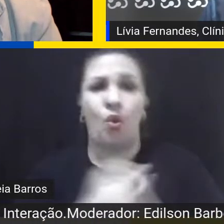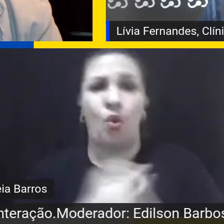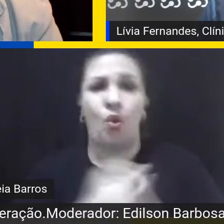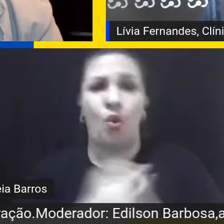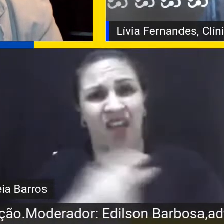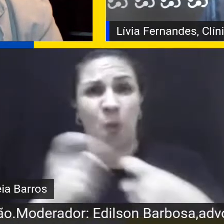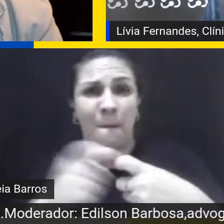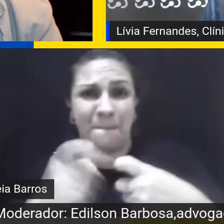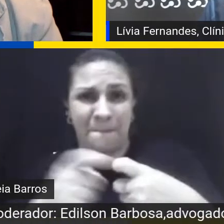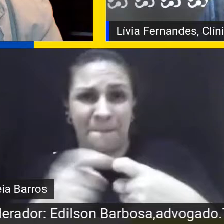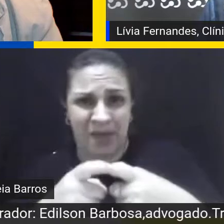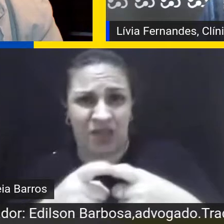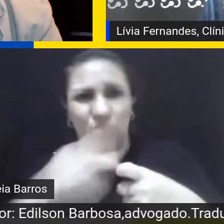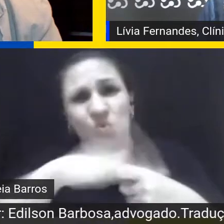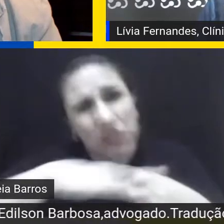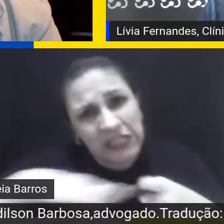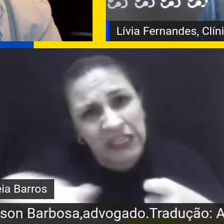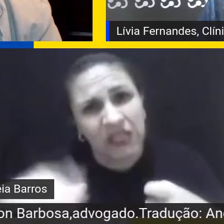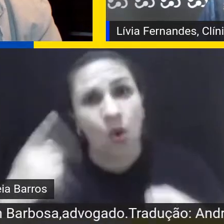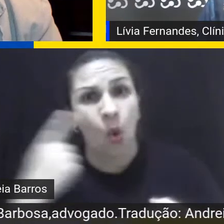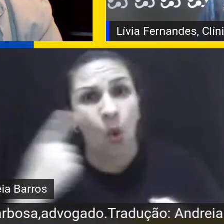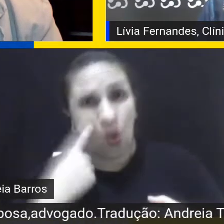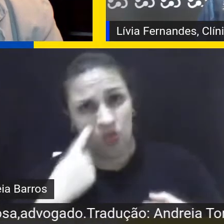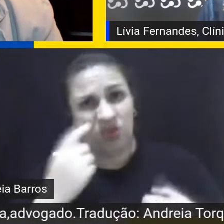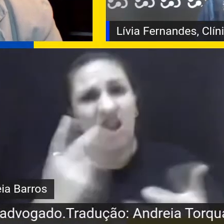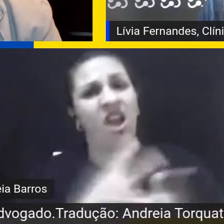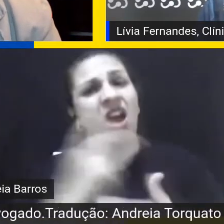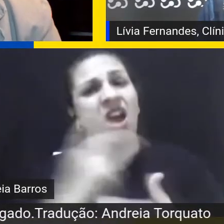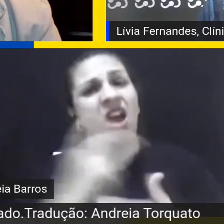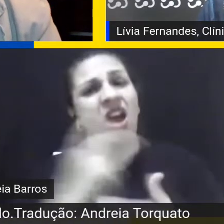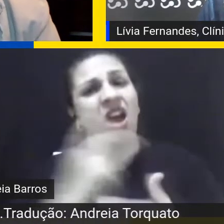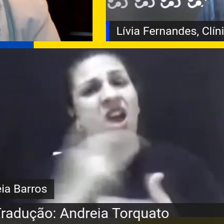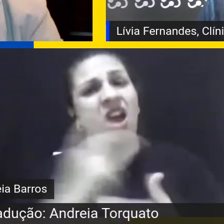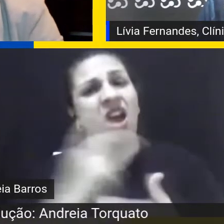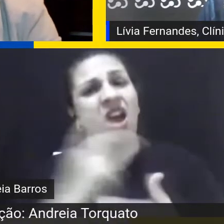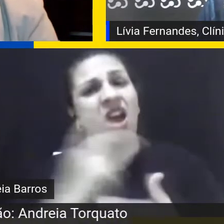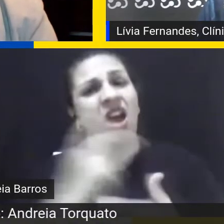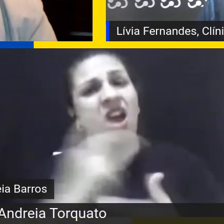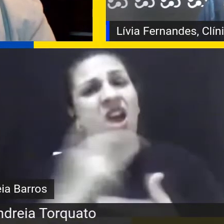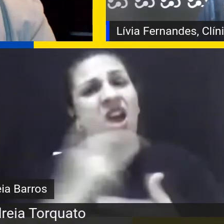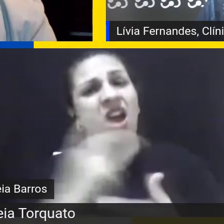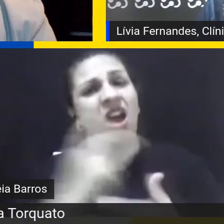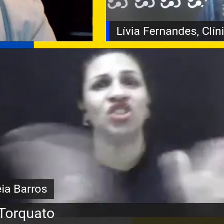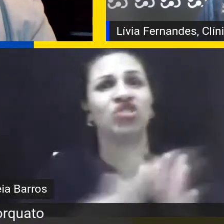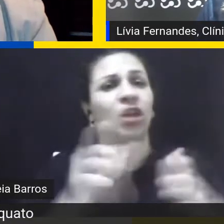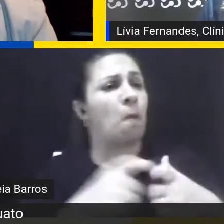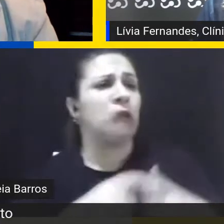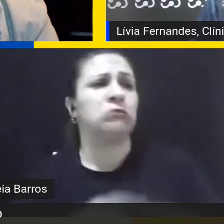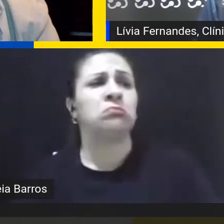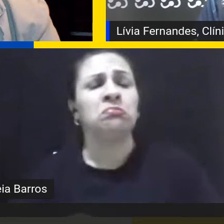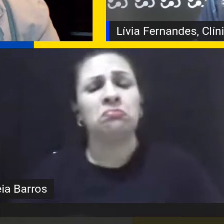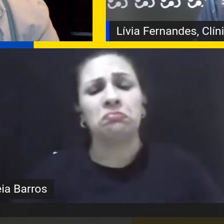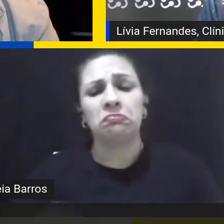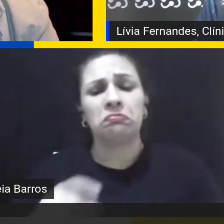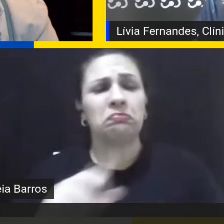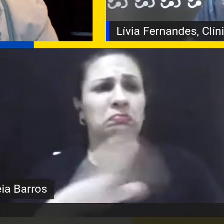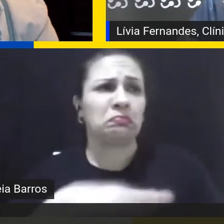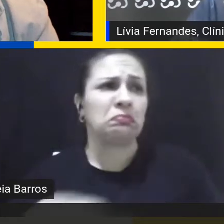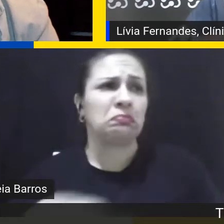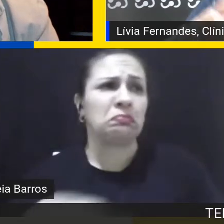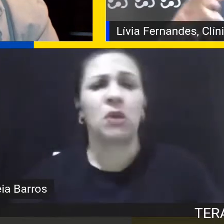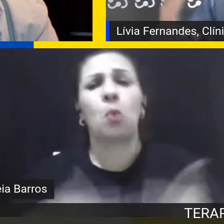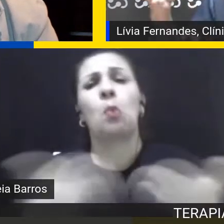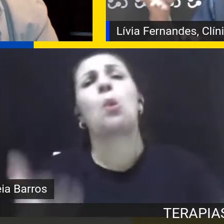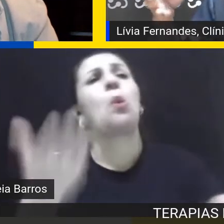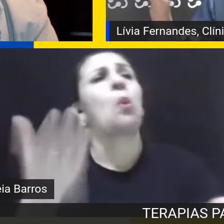pediatras hoje que a gente observa? O que o pai chega lá no pediatra? O que ele fala? Qual é, assim, o